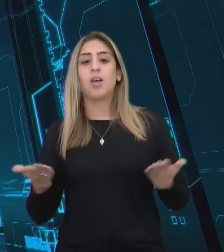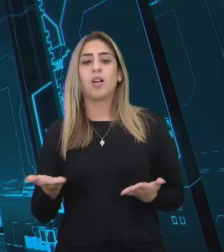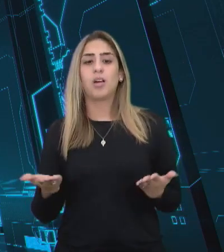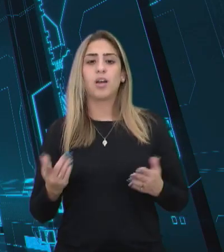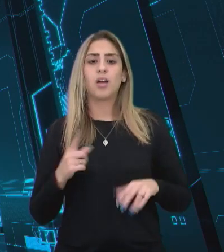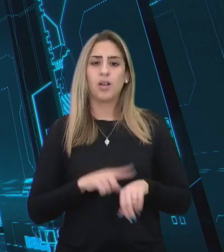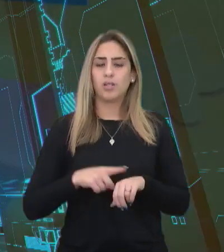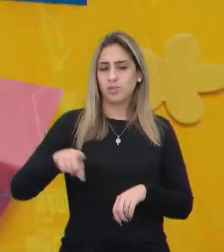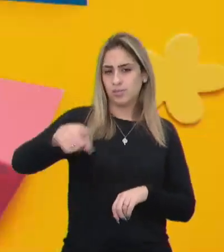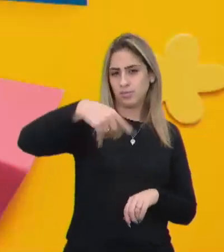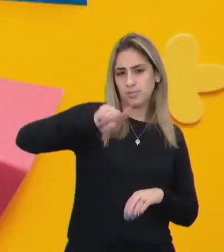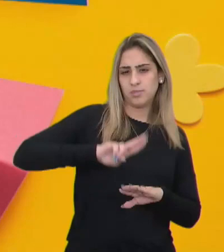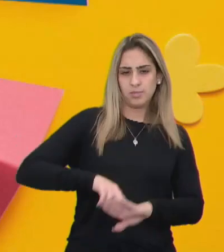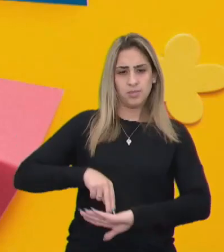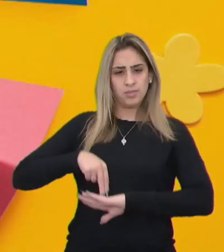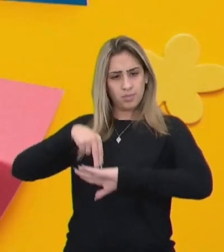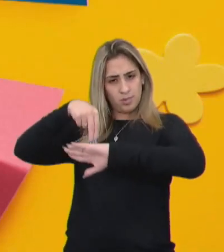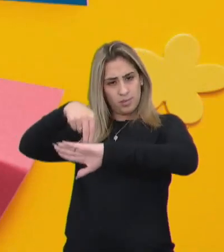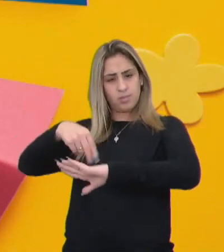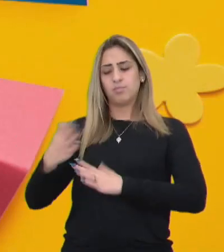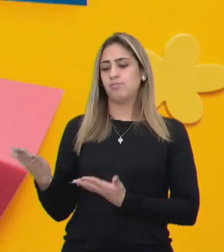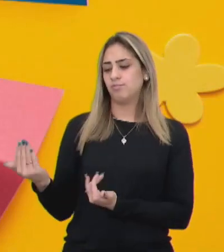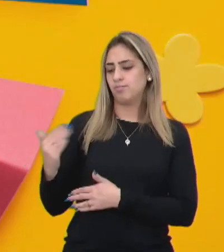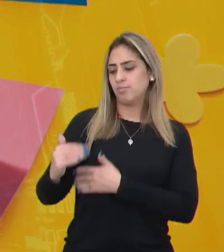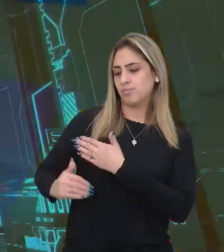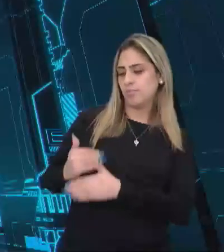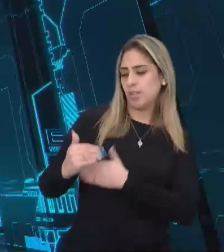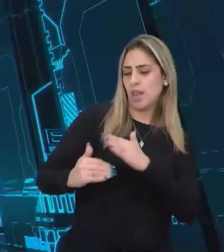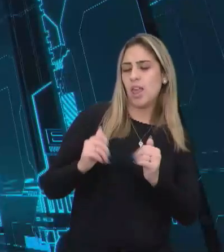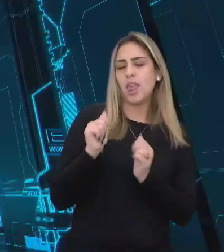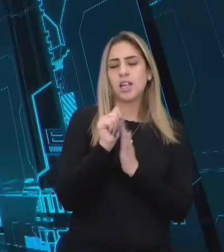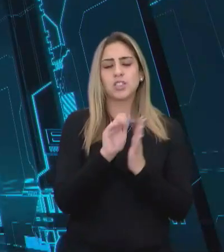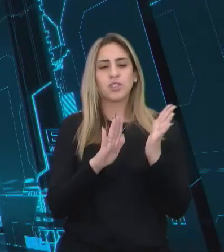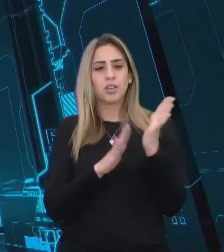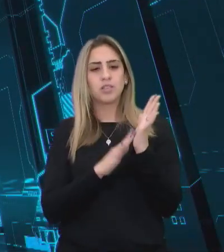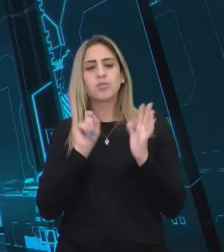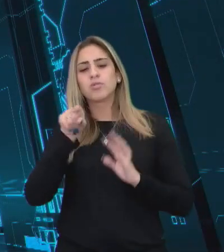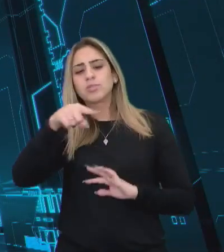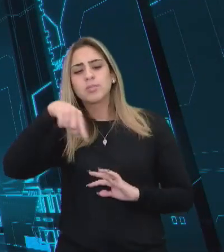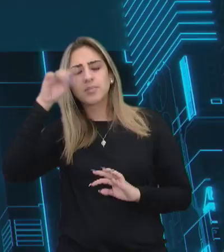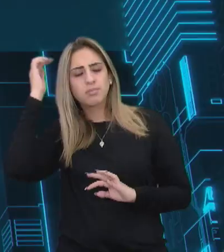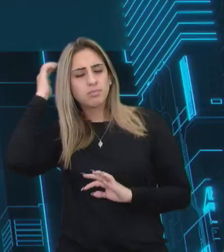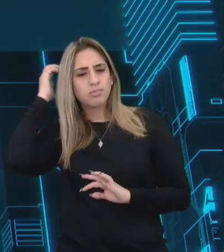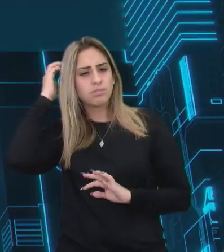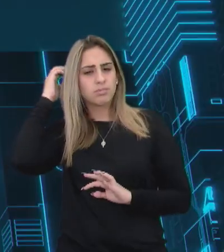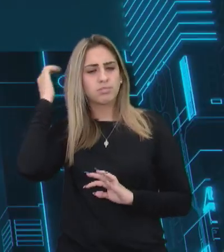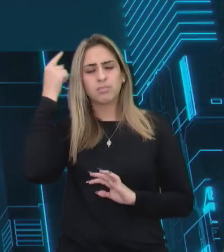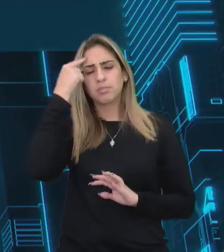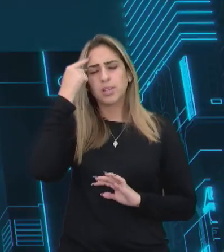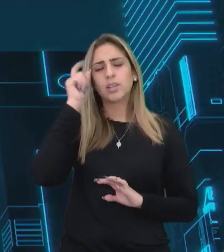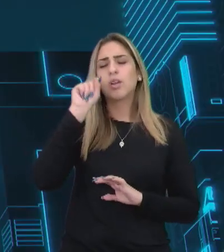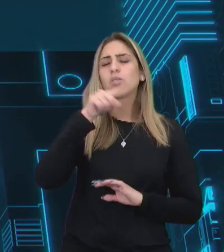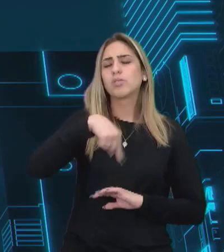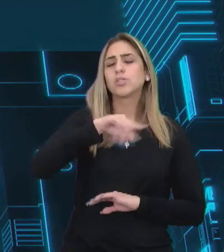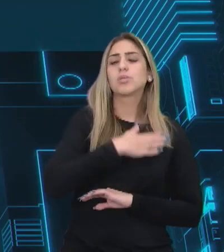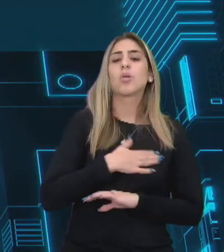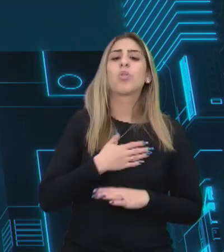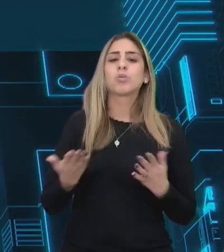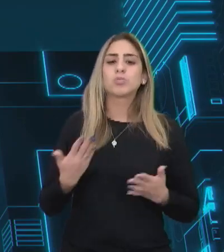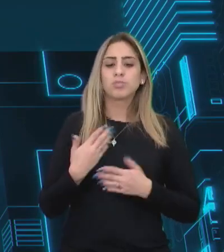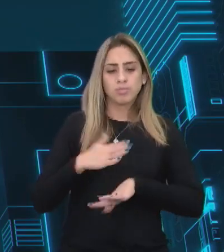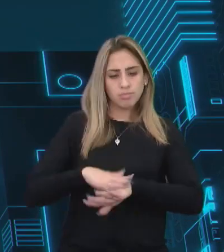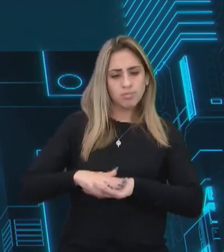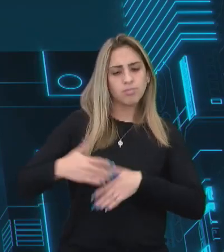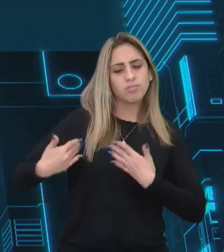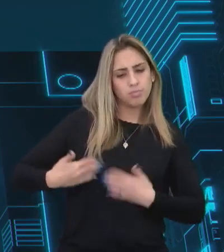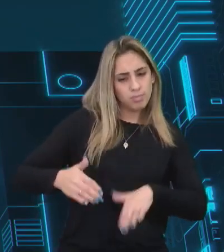hora de você, protagonismo juvenil, desenvolver a sua atividade, o que você pensa, o que você gostou aí e colocar a mão na massa, né?